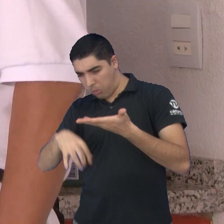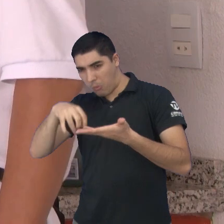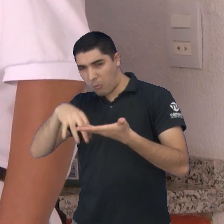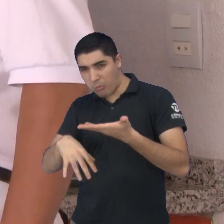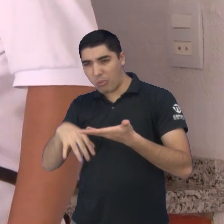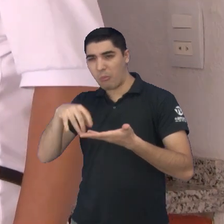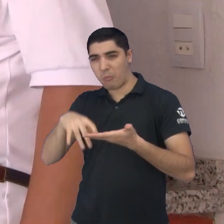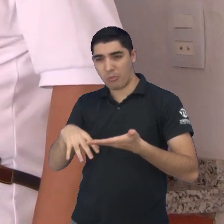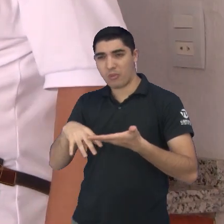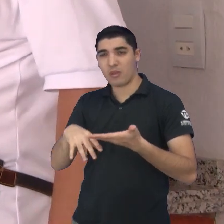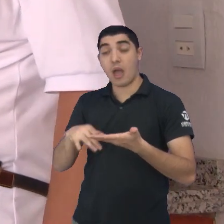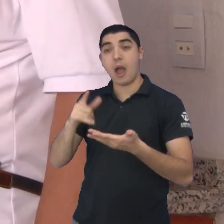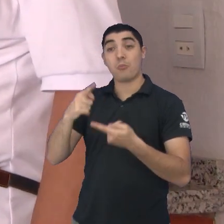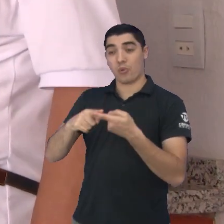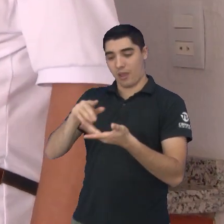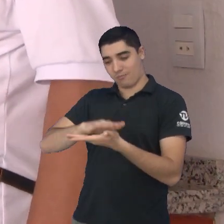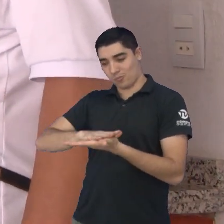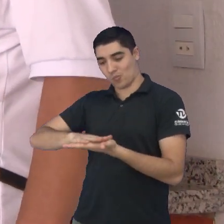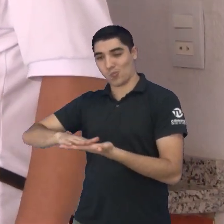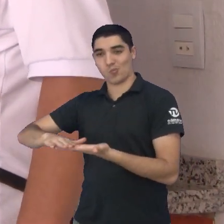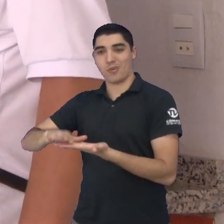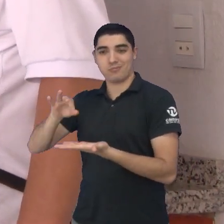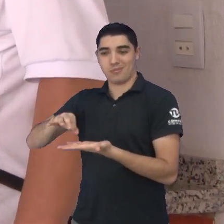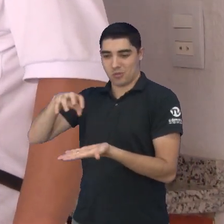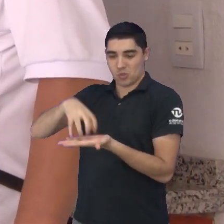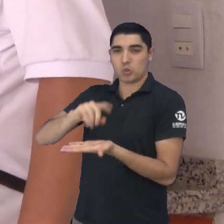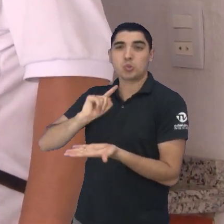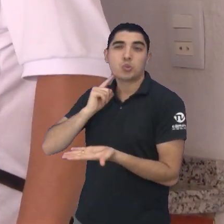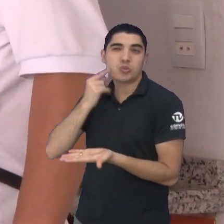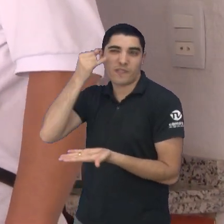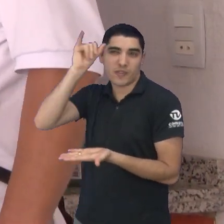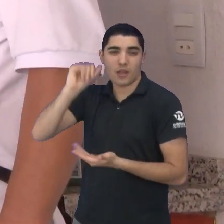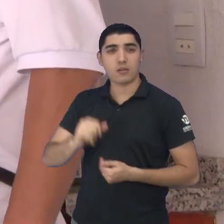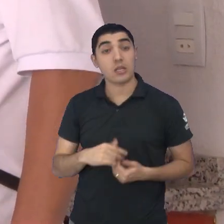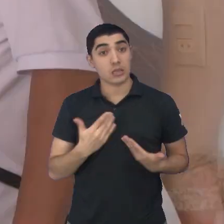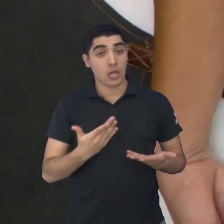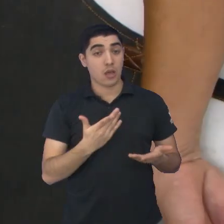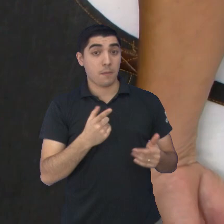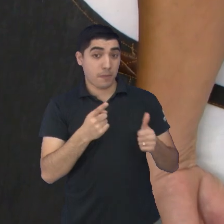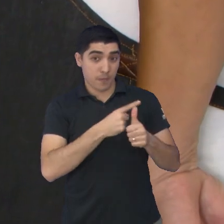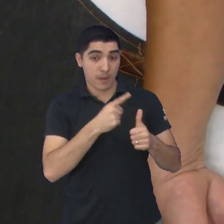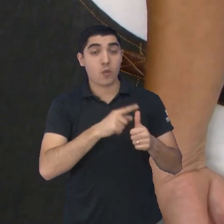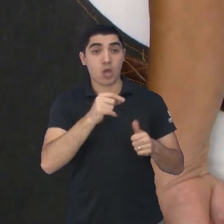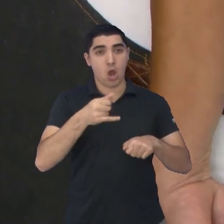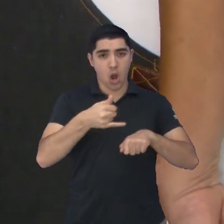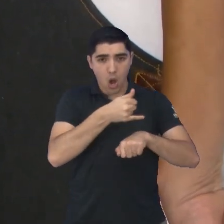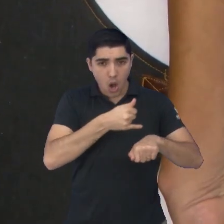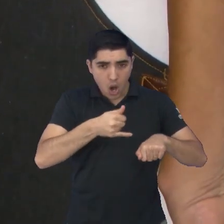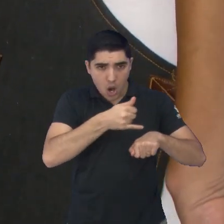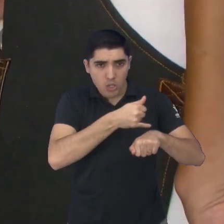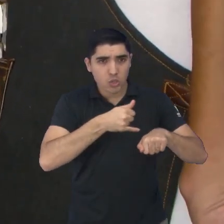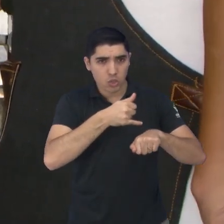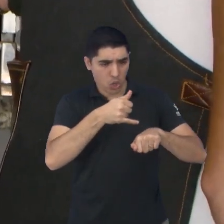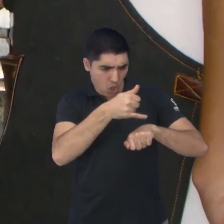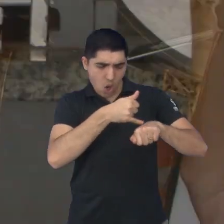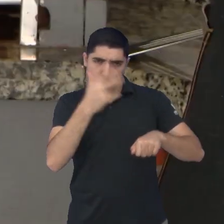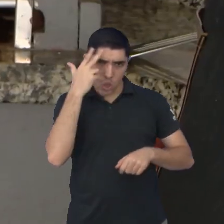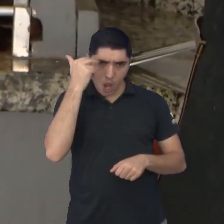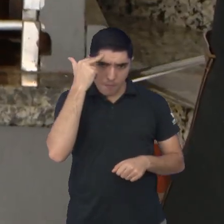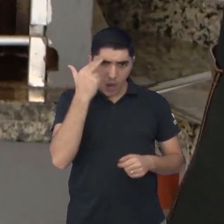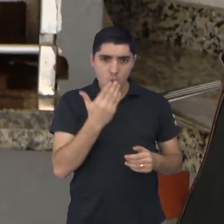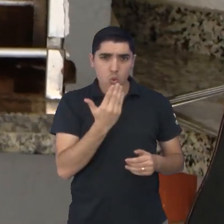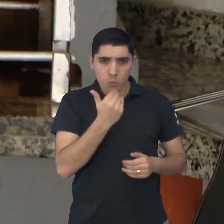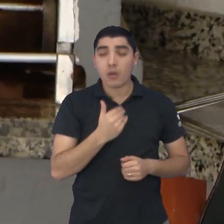carvão vai parar no papel. Tá, então para quem tá em casa, a primeira coisa, para acender a churrasqueira, eu vou precisar de óleo de cozinha, esse que a gente cozinha,